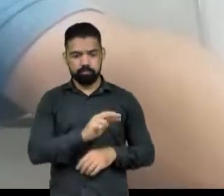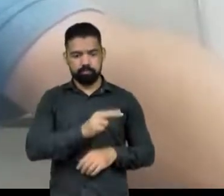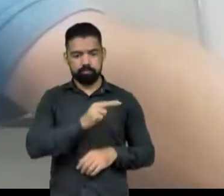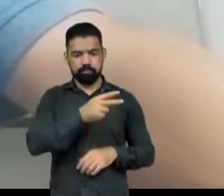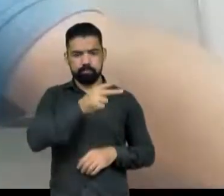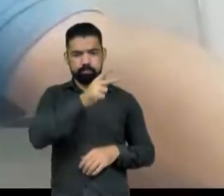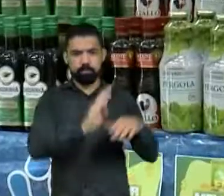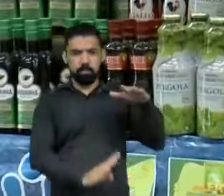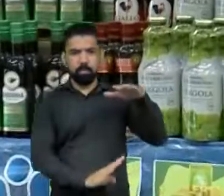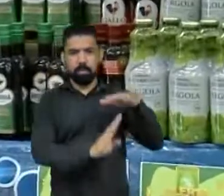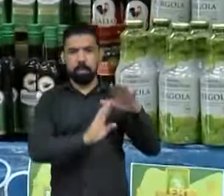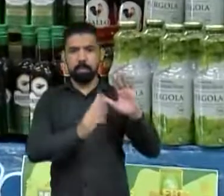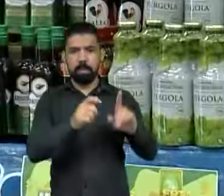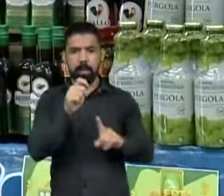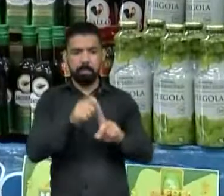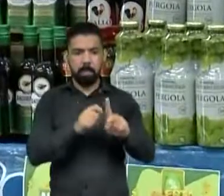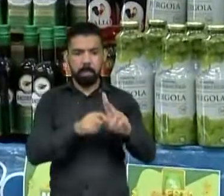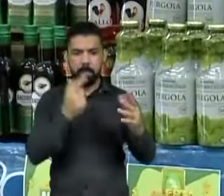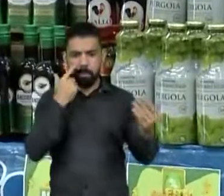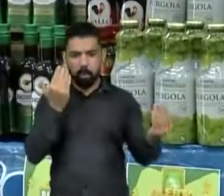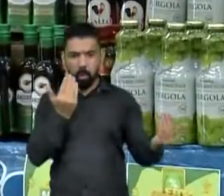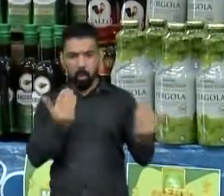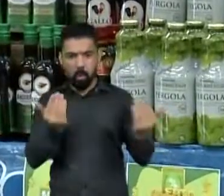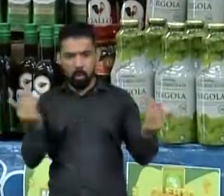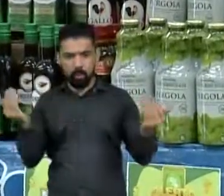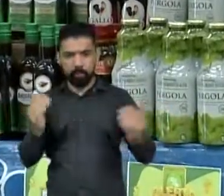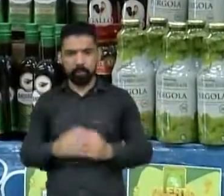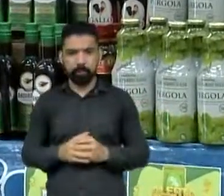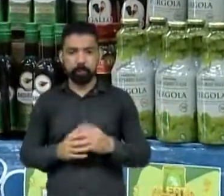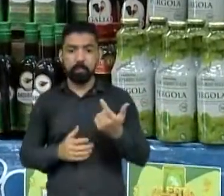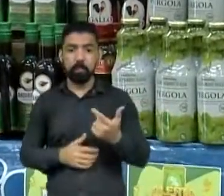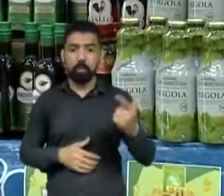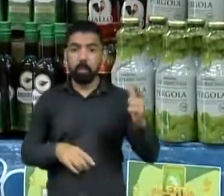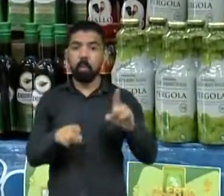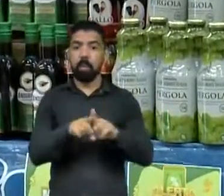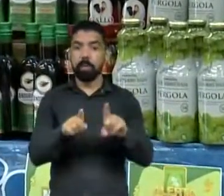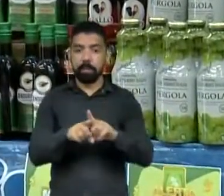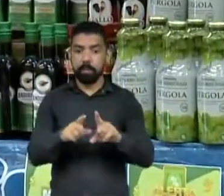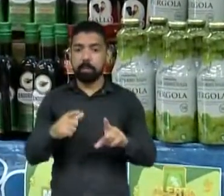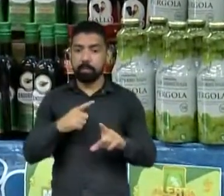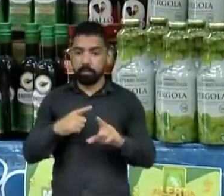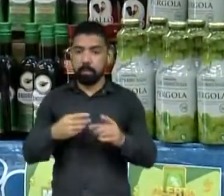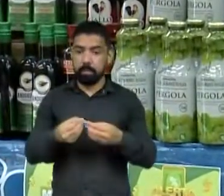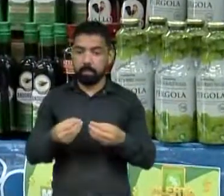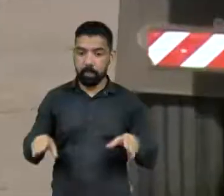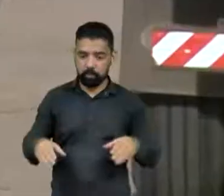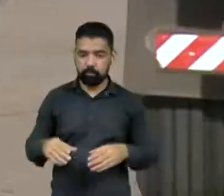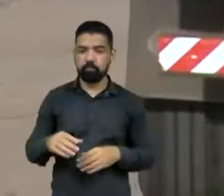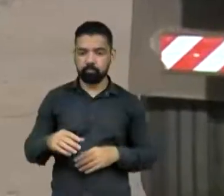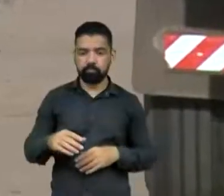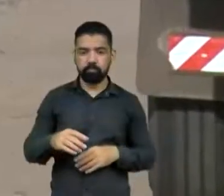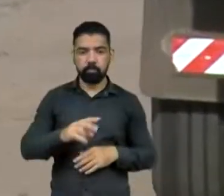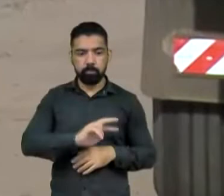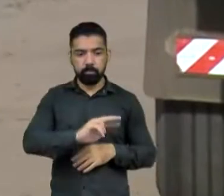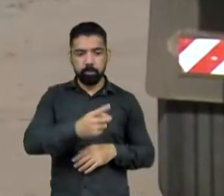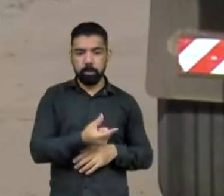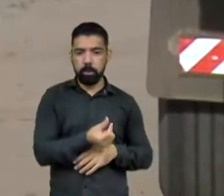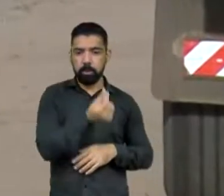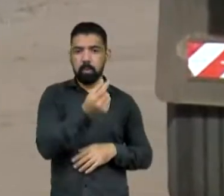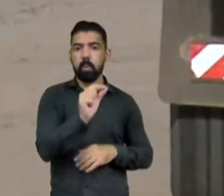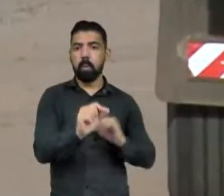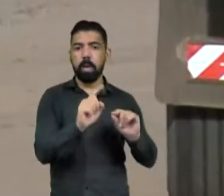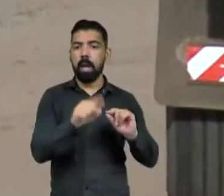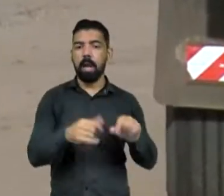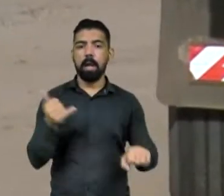nos últimos meses. Além disso, outro fator que tem contribuído para essa elevação de preços é o aumento do